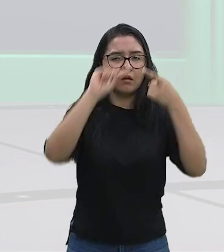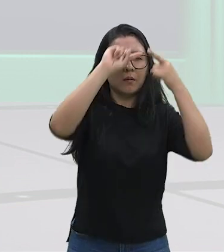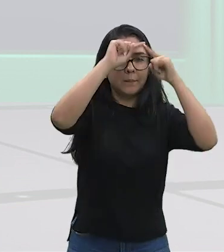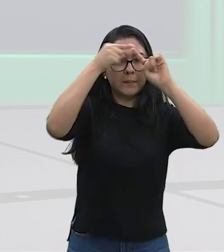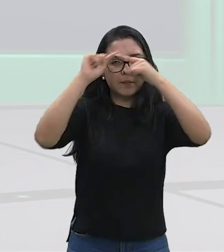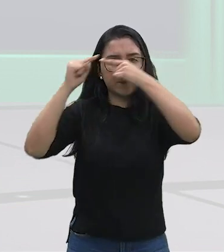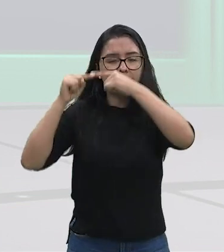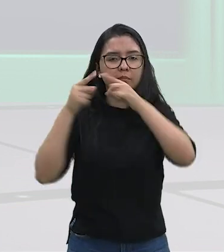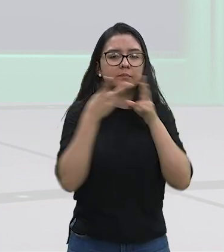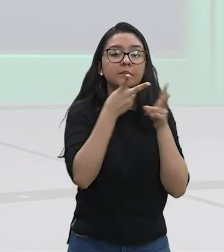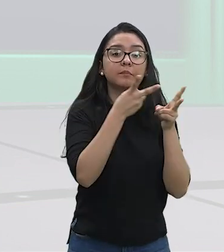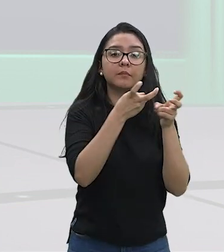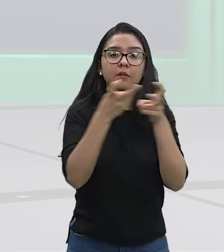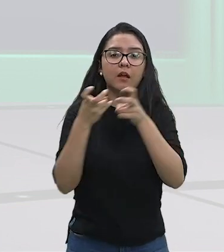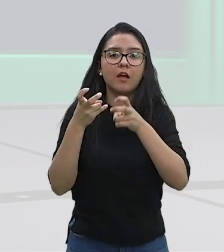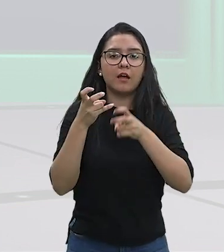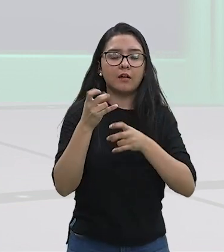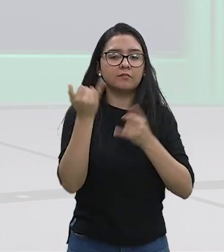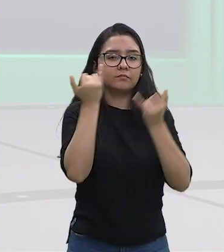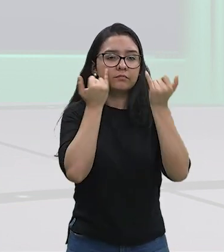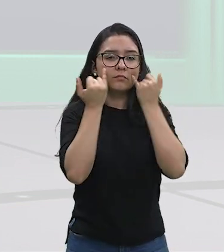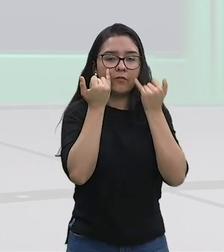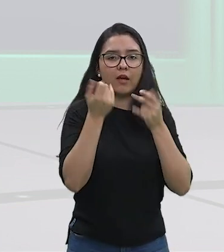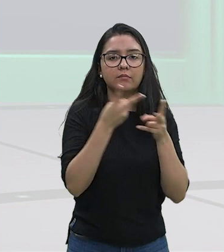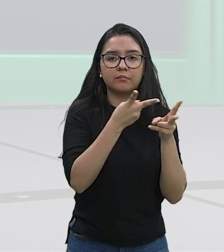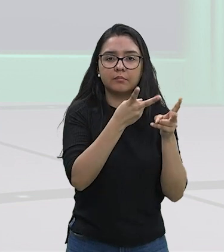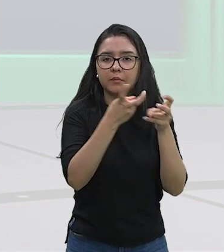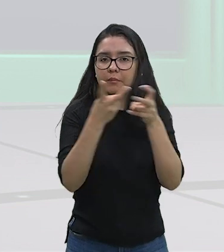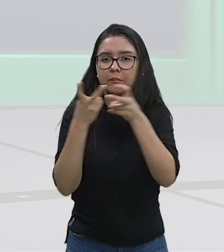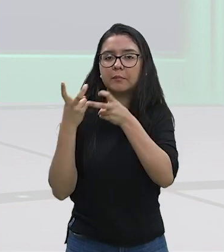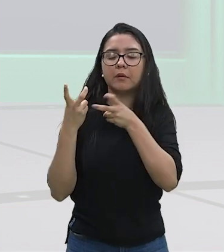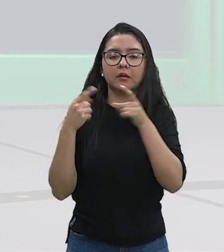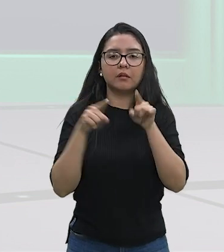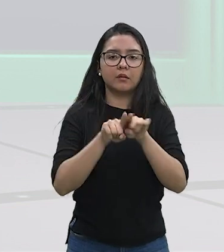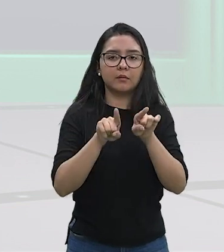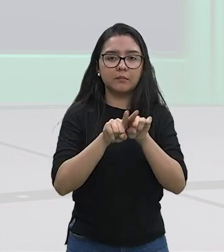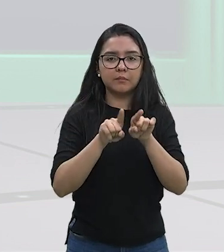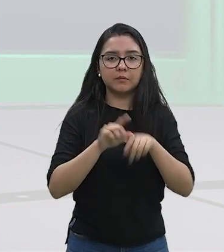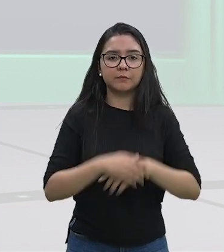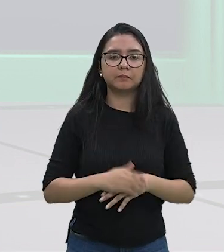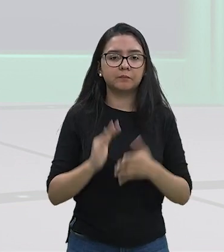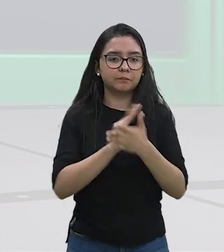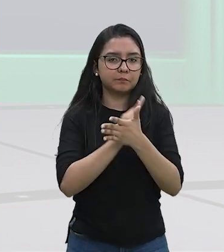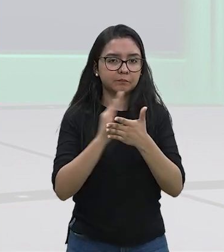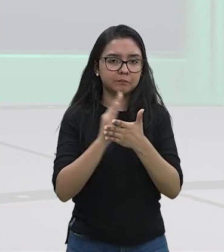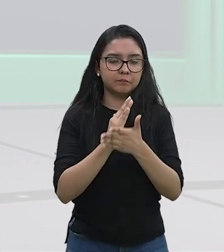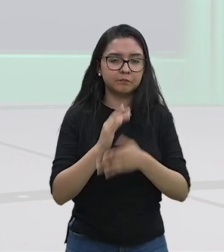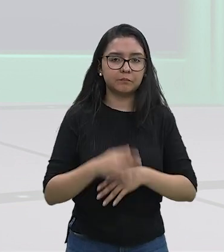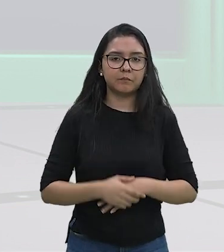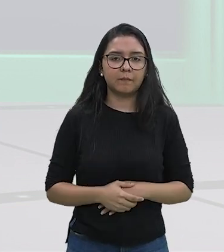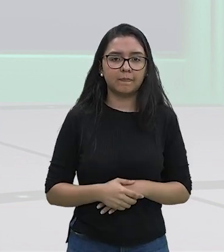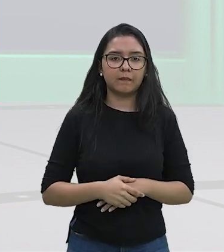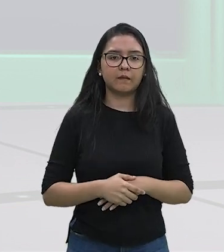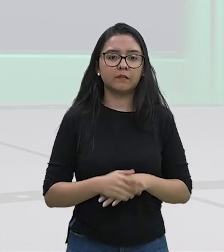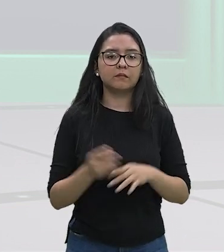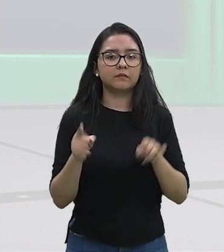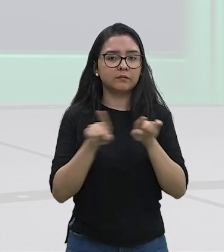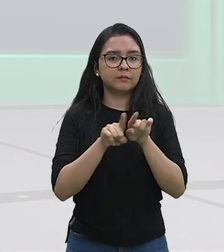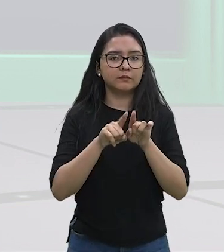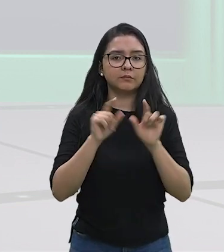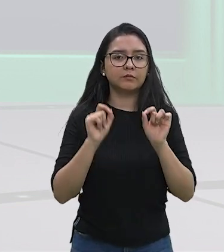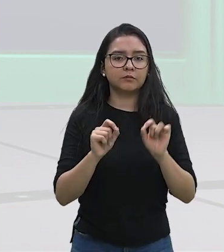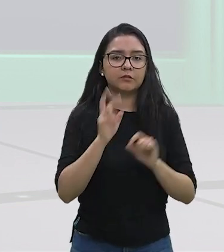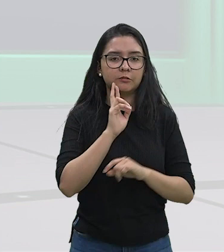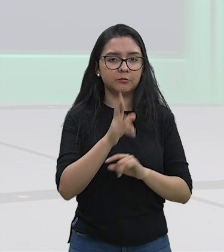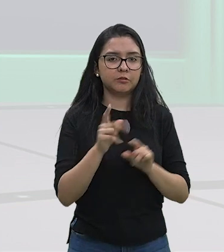as informações externas ao nosso corpo, vai aí executar algumas funções, vai dar resposta também aí a